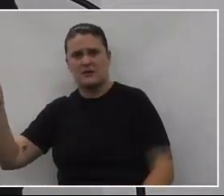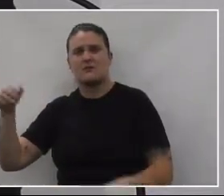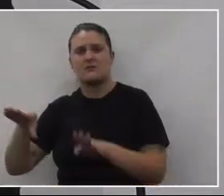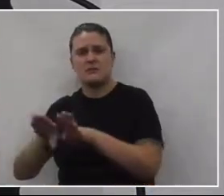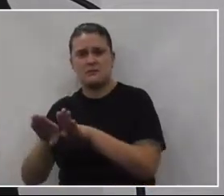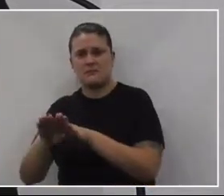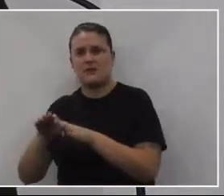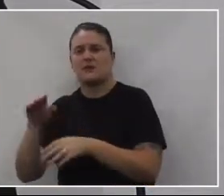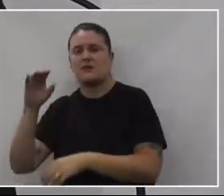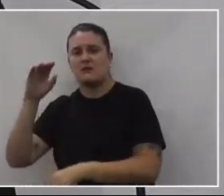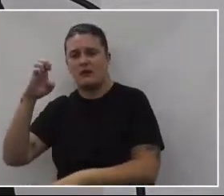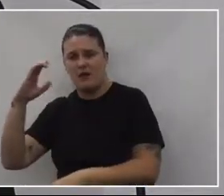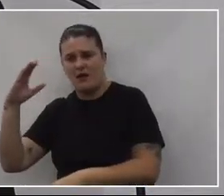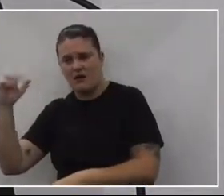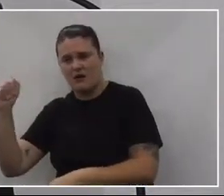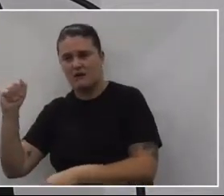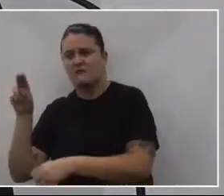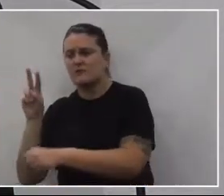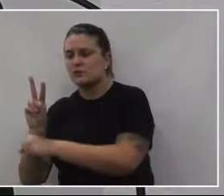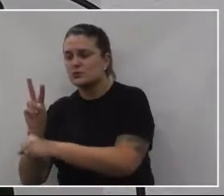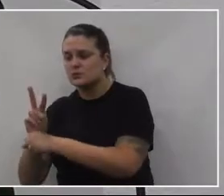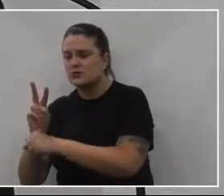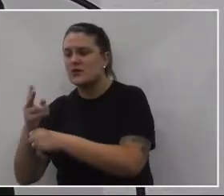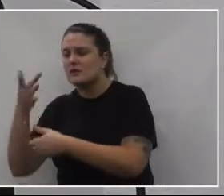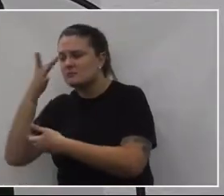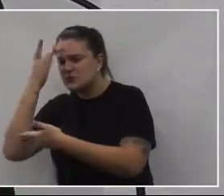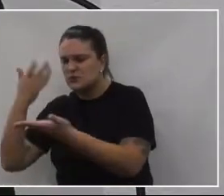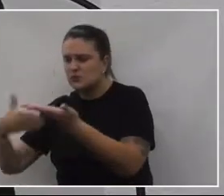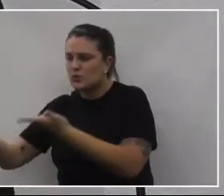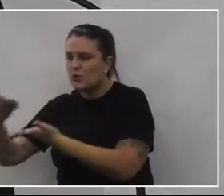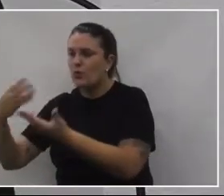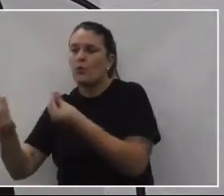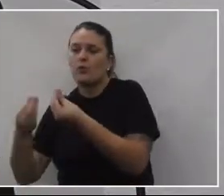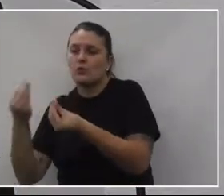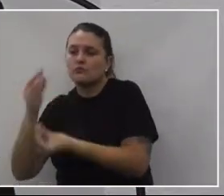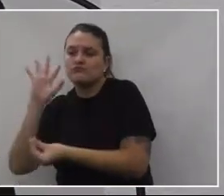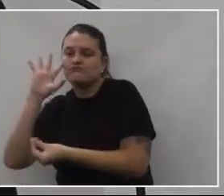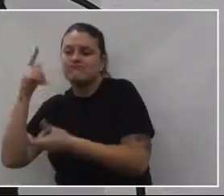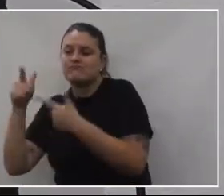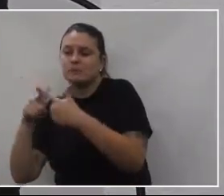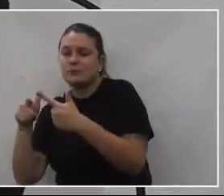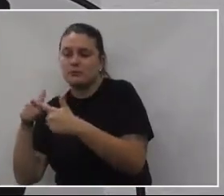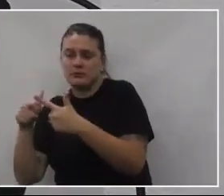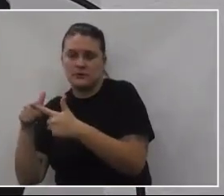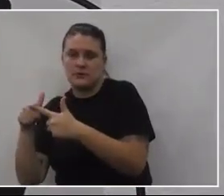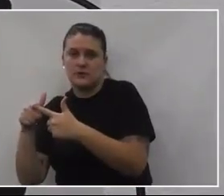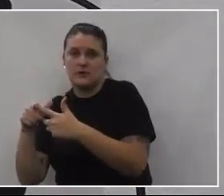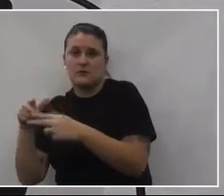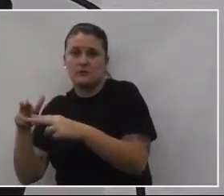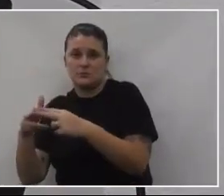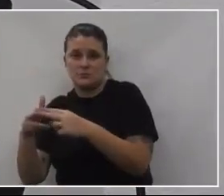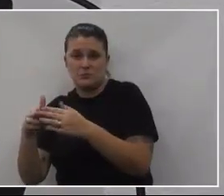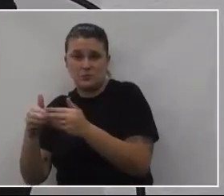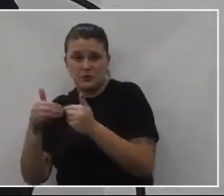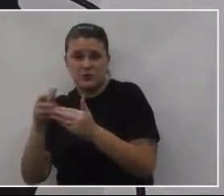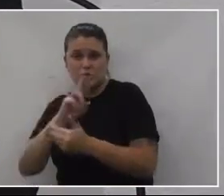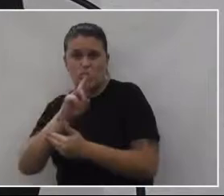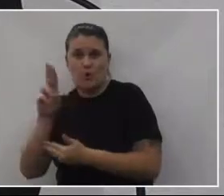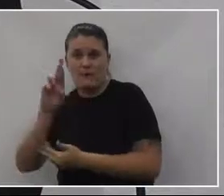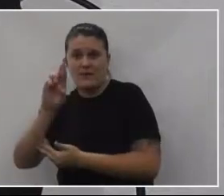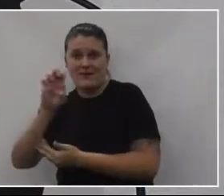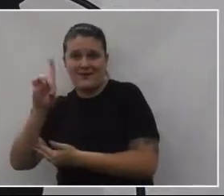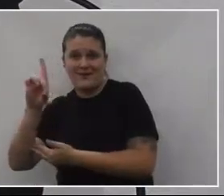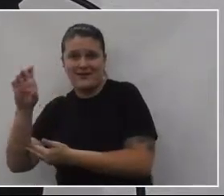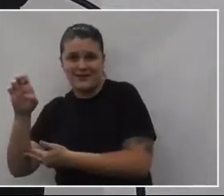pessoas também desde a primeira chegada deles num atendimento de serviço público. Então, por isso rede, porque já 2 pessoas, aquela mulher, por exemplo, que